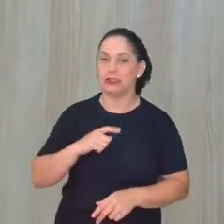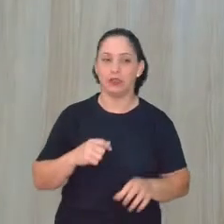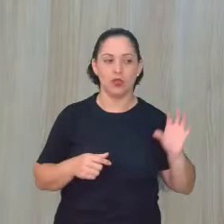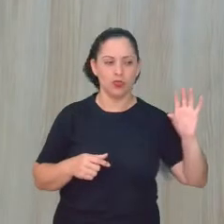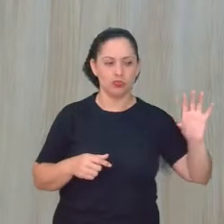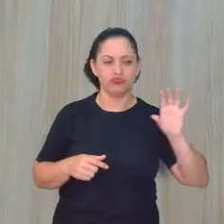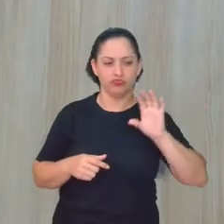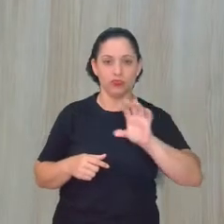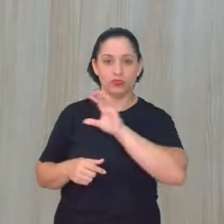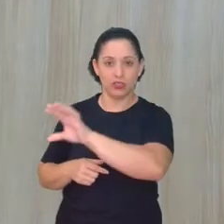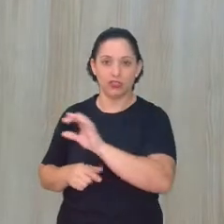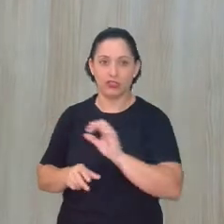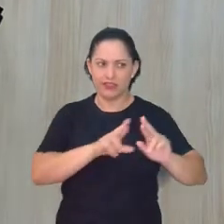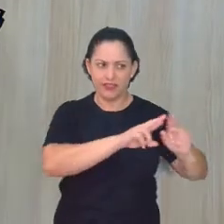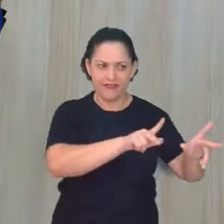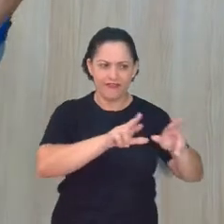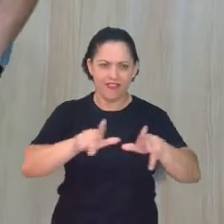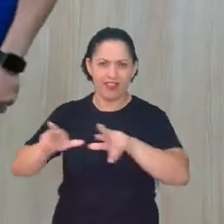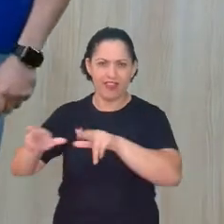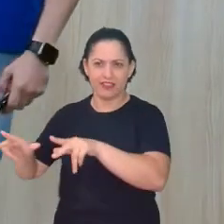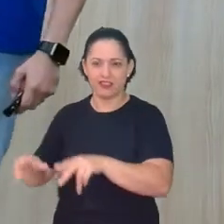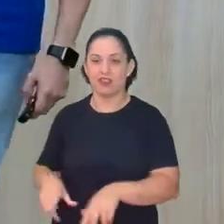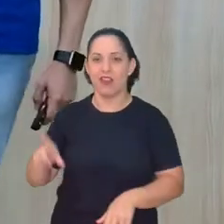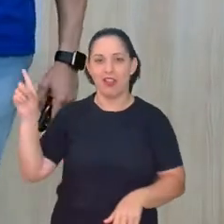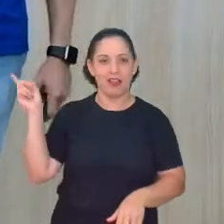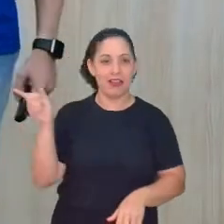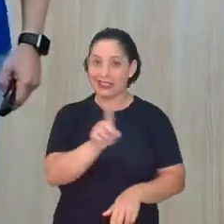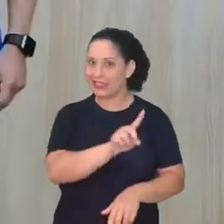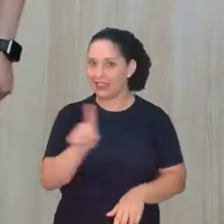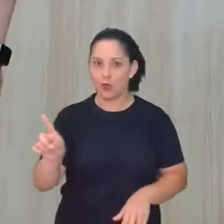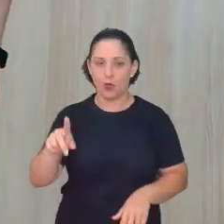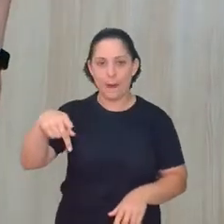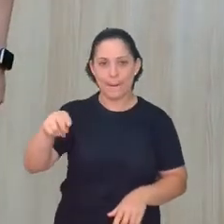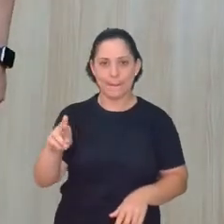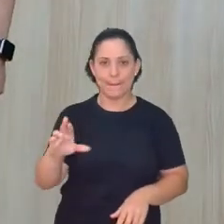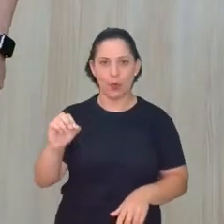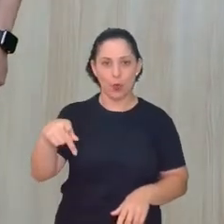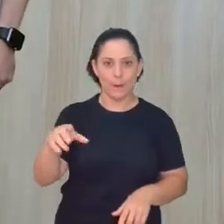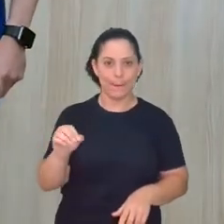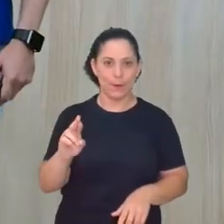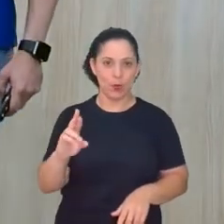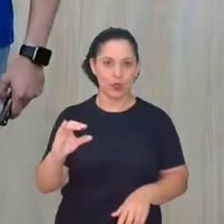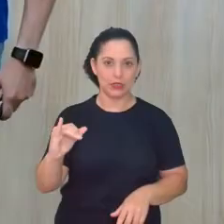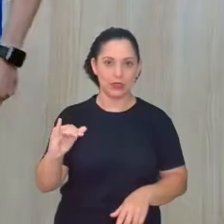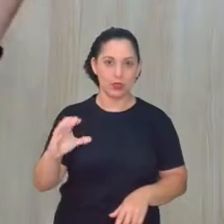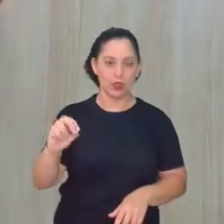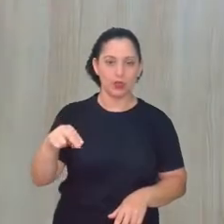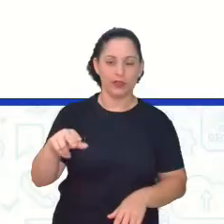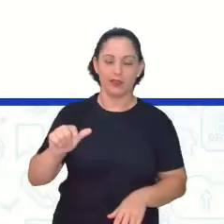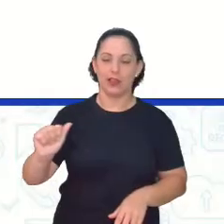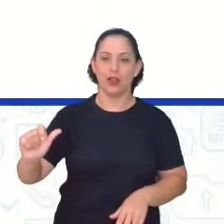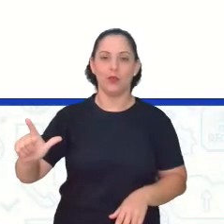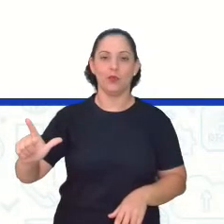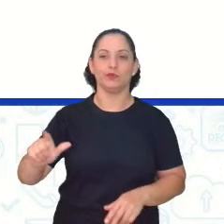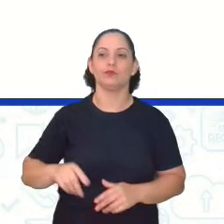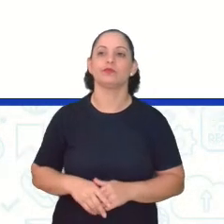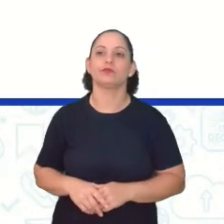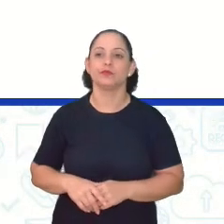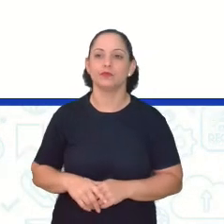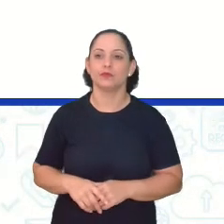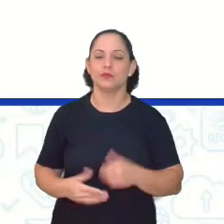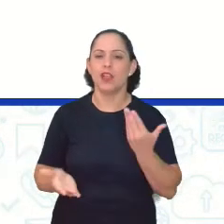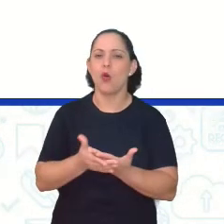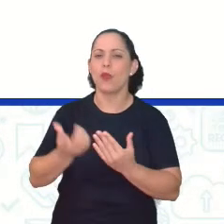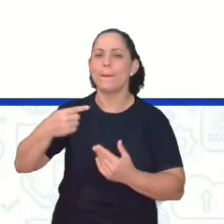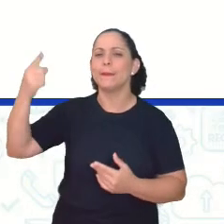diferentes, tá? Não são diretamente proporcionais. Beleza? Lembra da questão aí que eu trouxe na aula